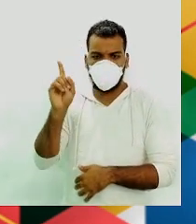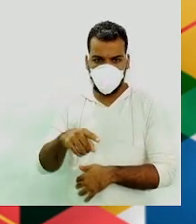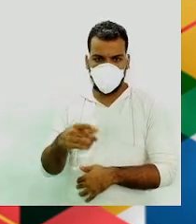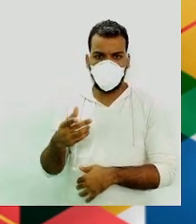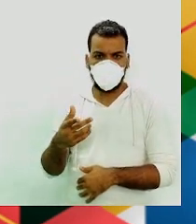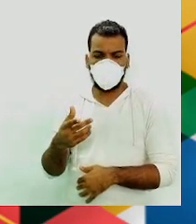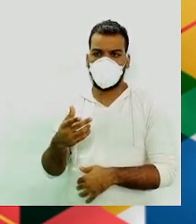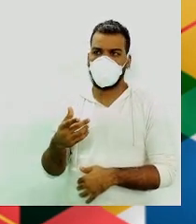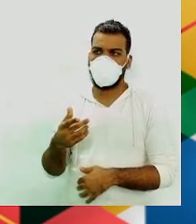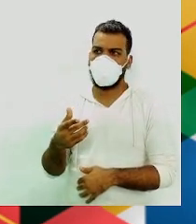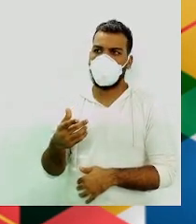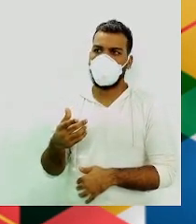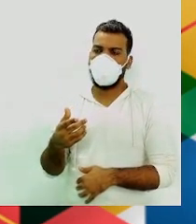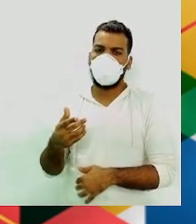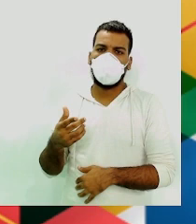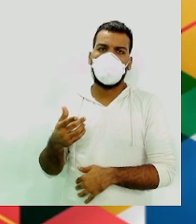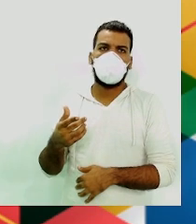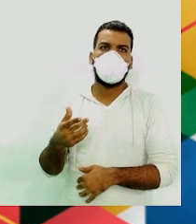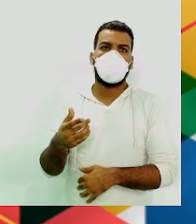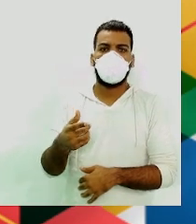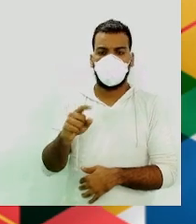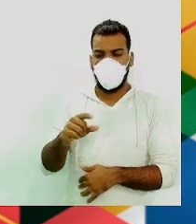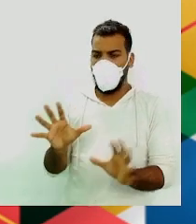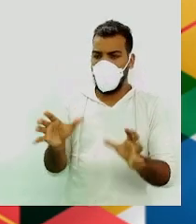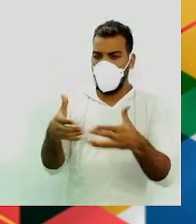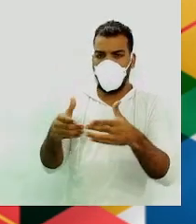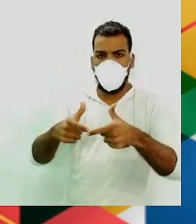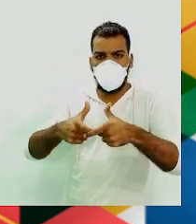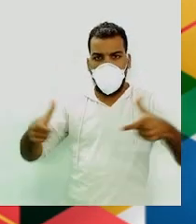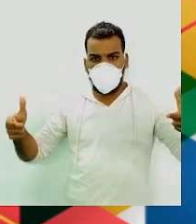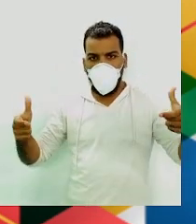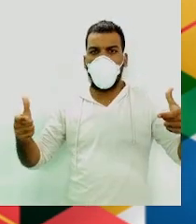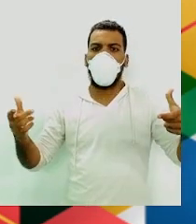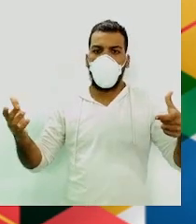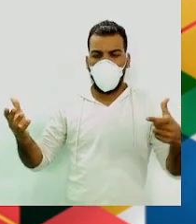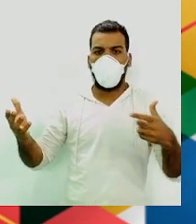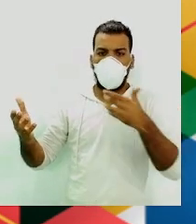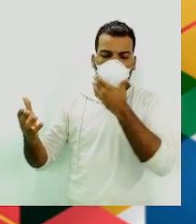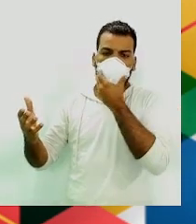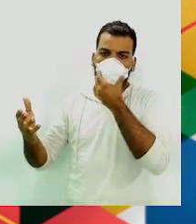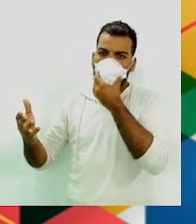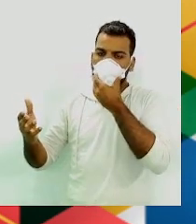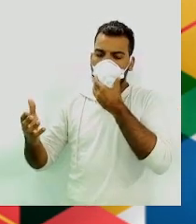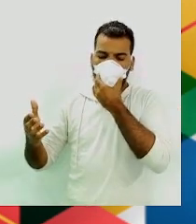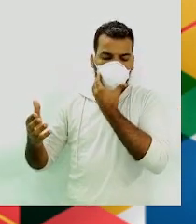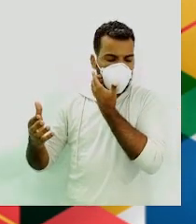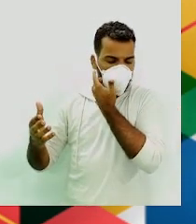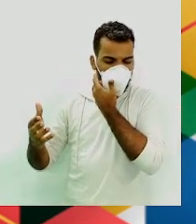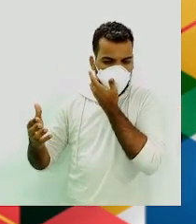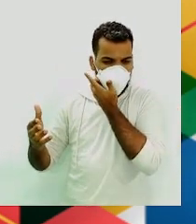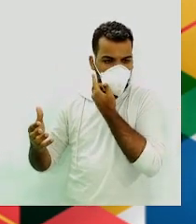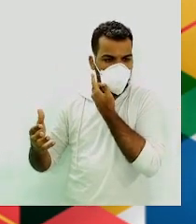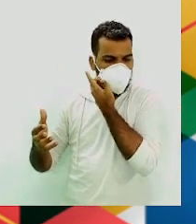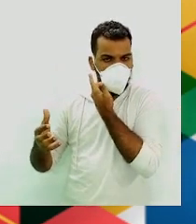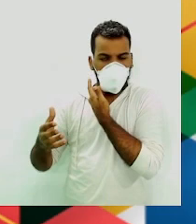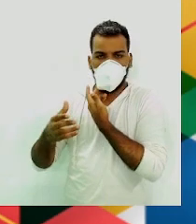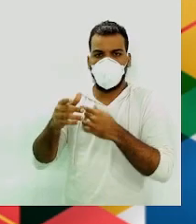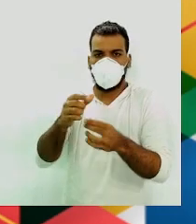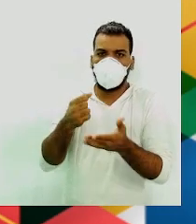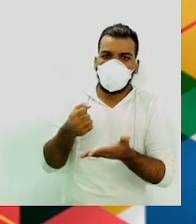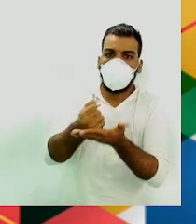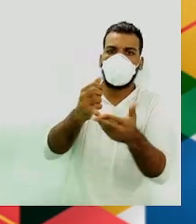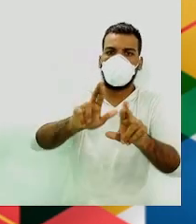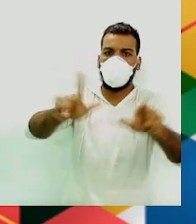como minorias, por não fazerem parte de um grupo maior, por terem orientações